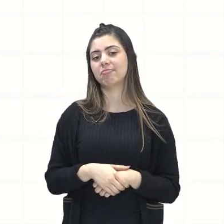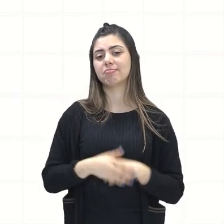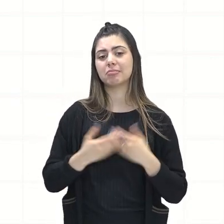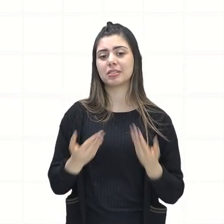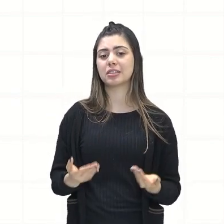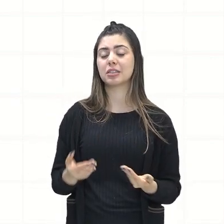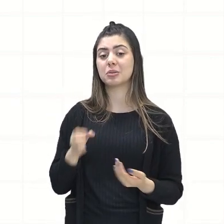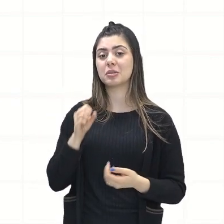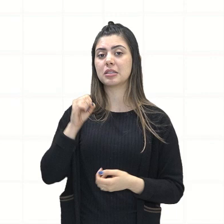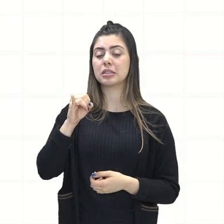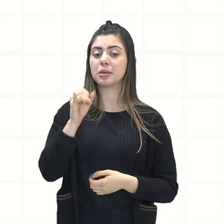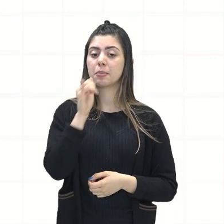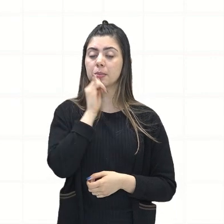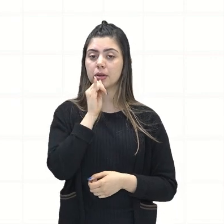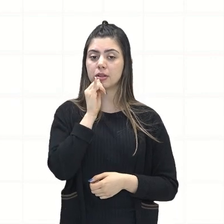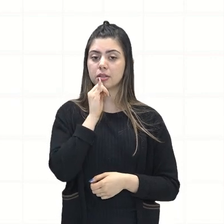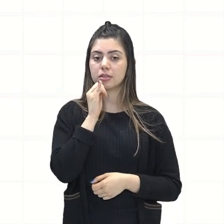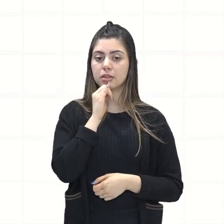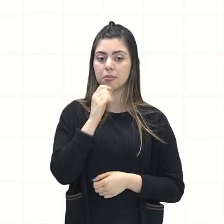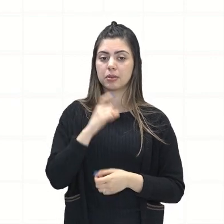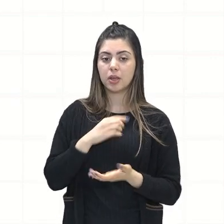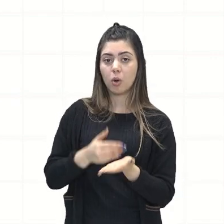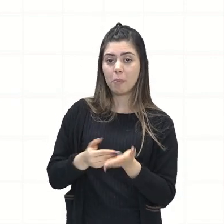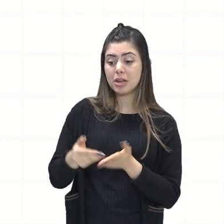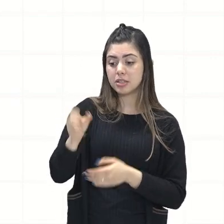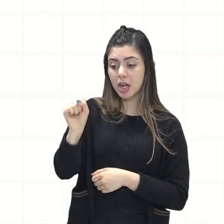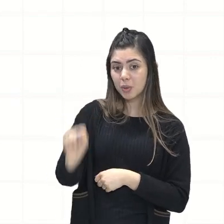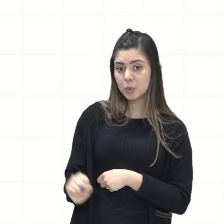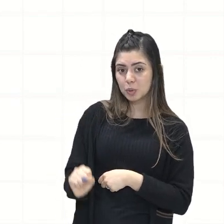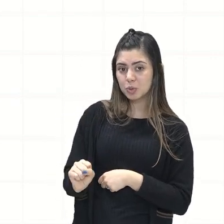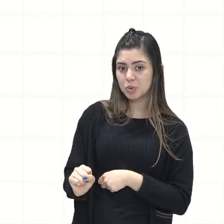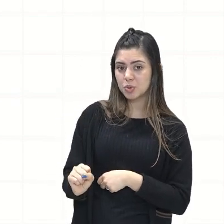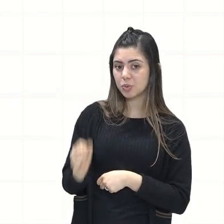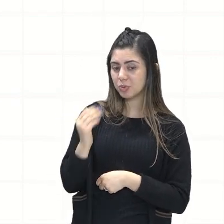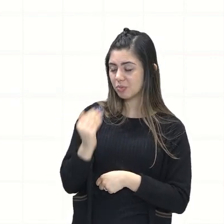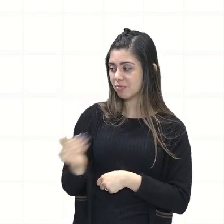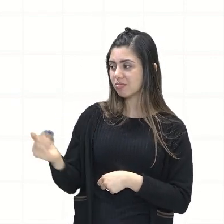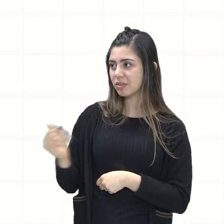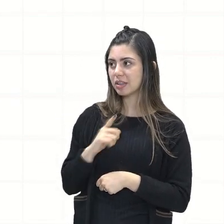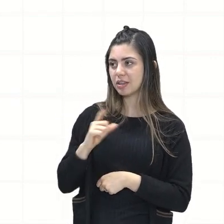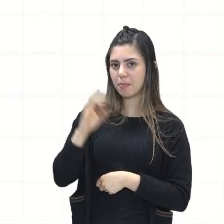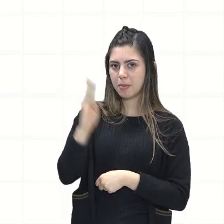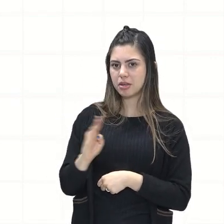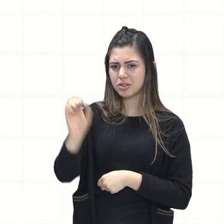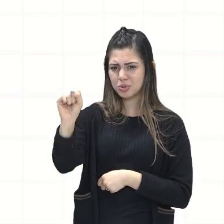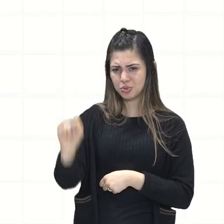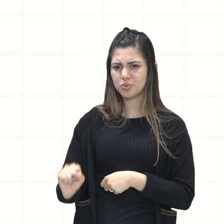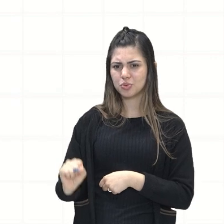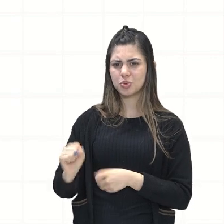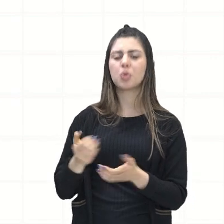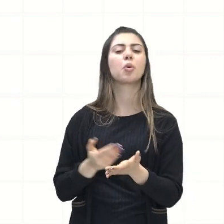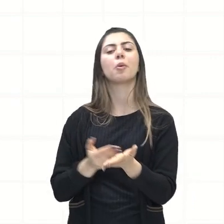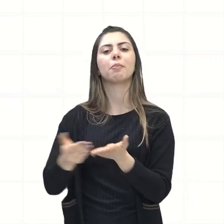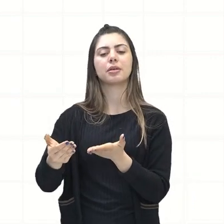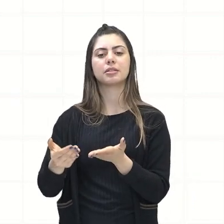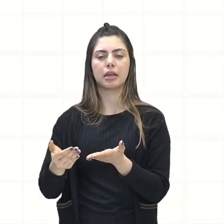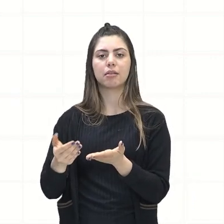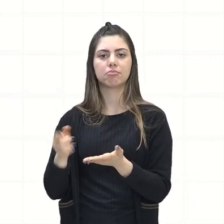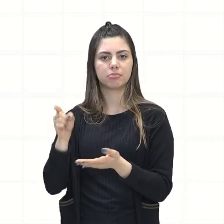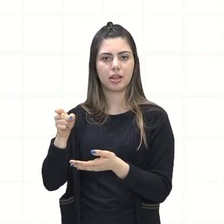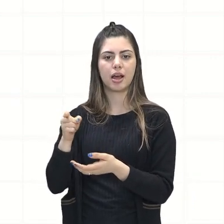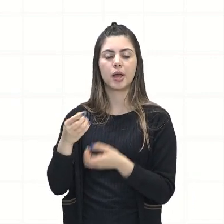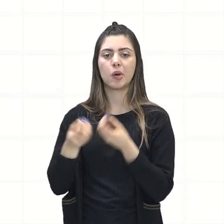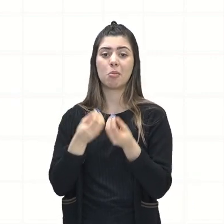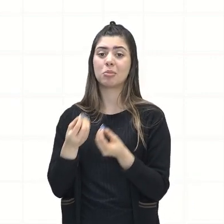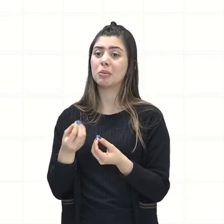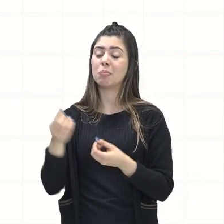aí, se esse caminho vier, por exemplo, daqui da região sul, se vier dessa parte aqui mais ao sul, aqui do território do Rio Grande do Sul, é